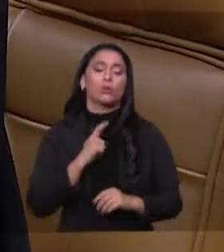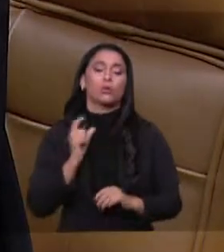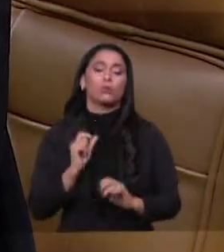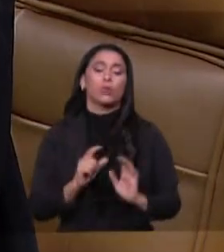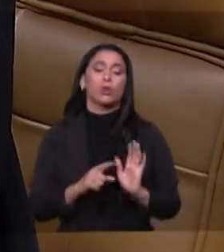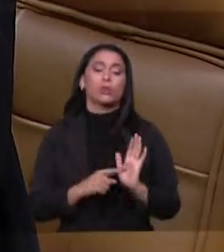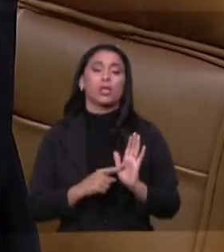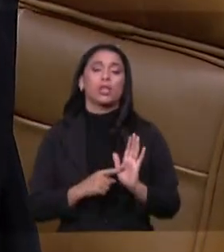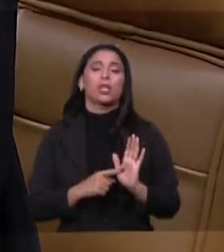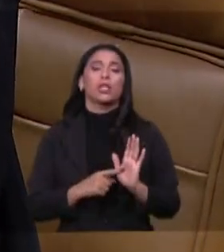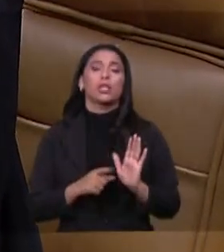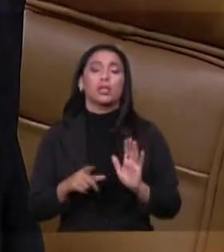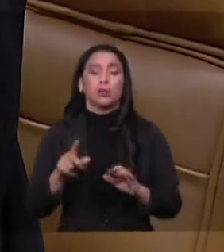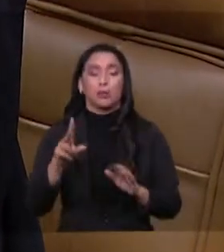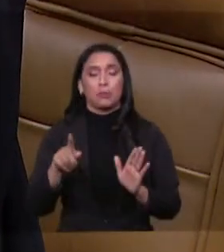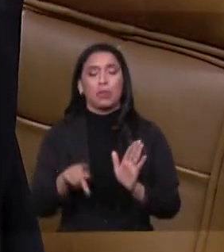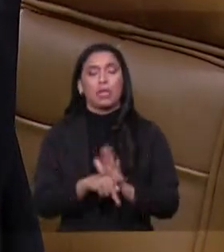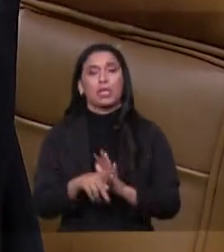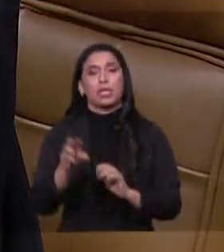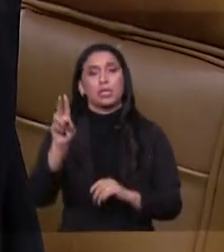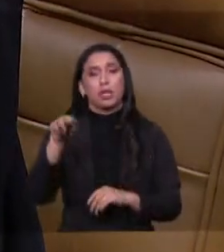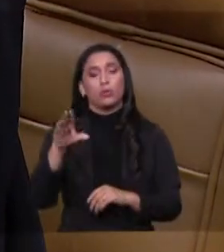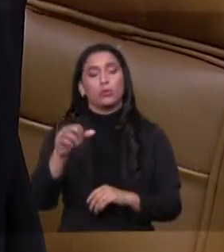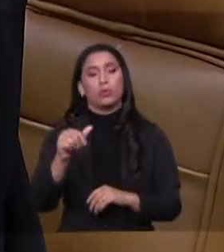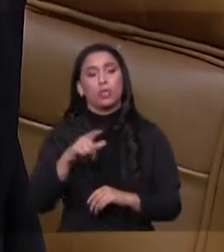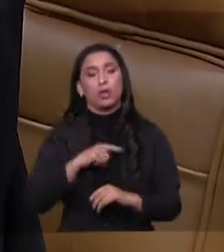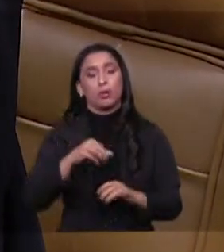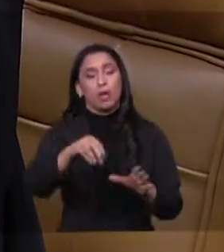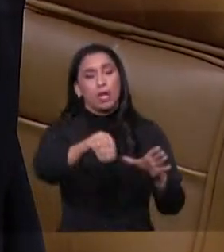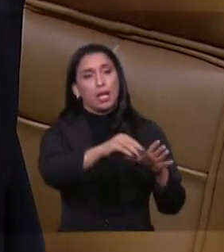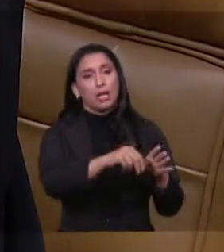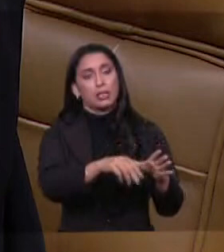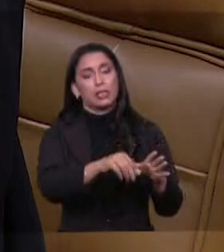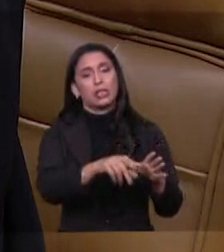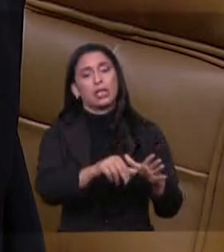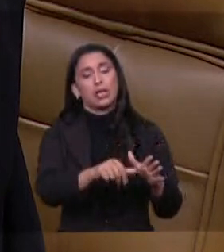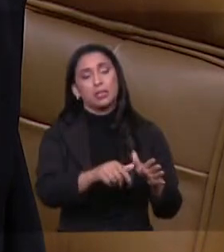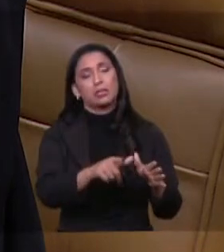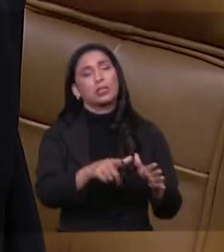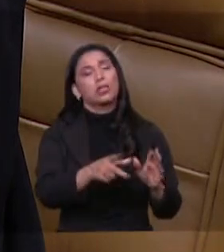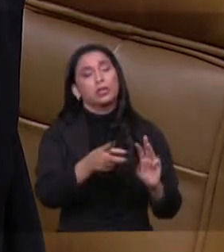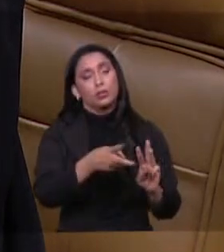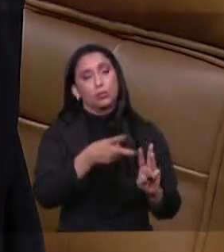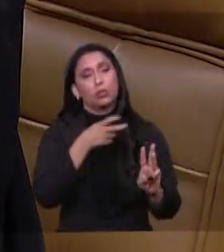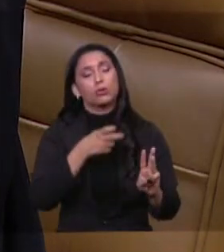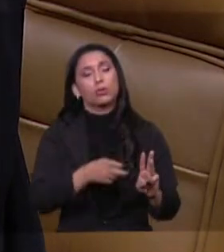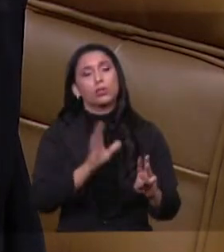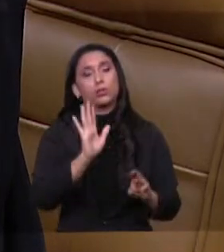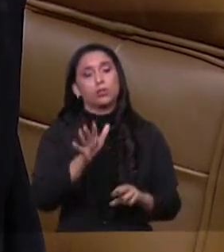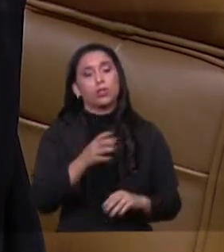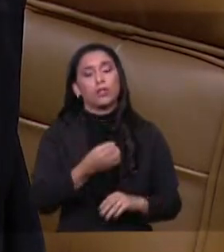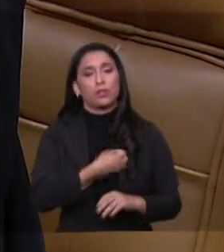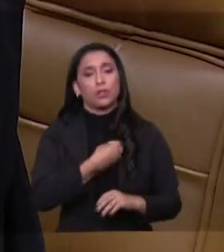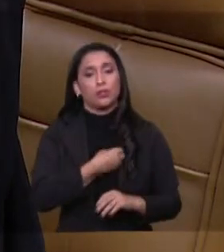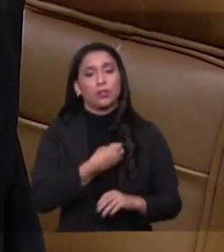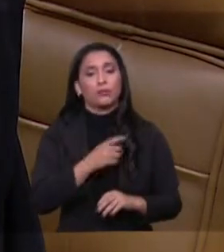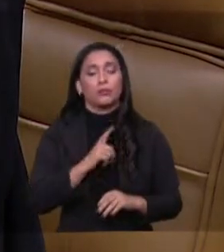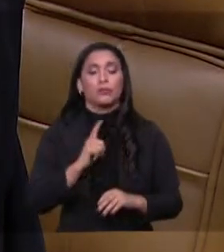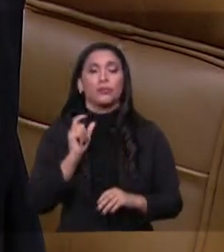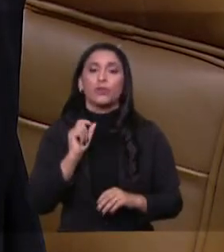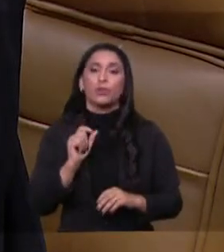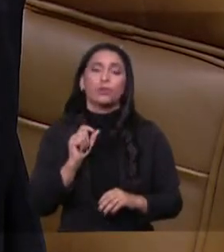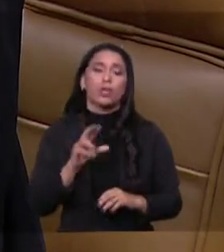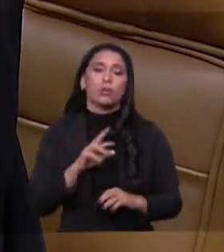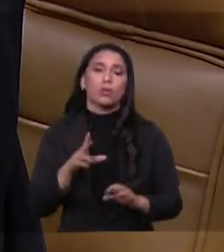estabelece entre os bens da União as terras tradicionalmente ocupadas pelos indígenas. Por outro lado, muito embora não constitua entrave